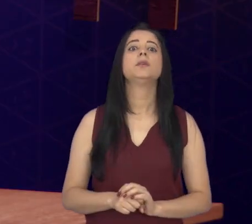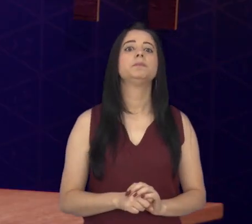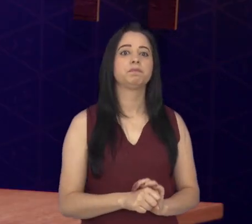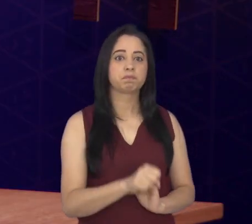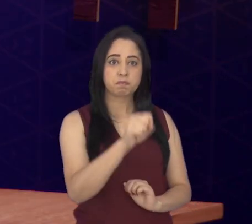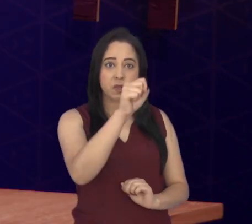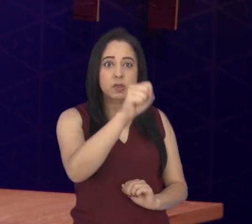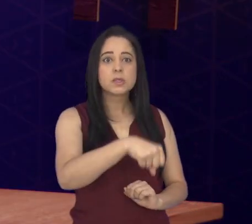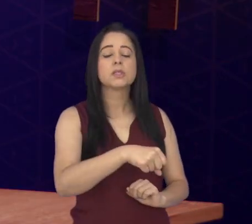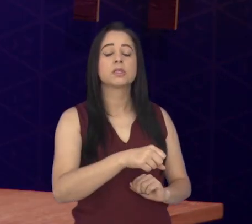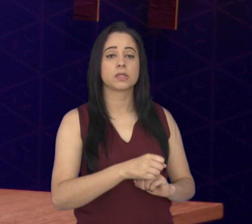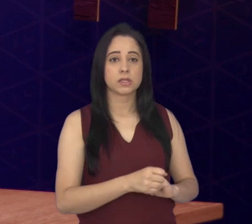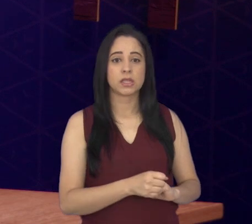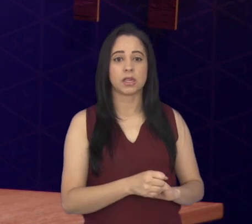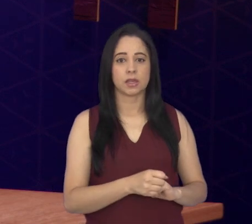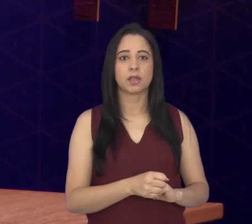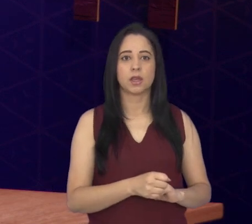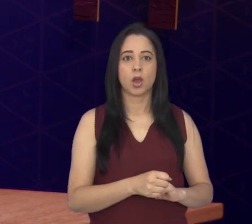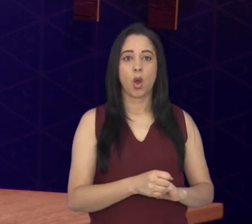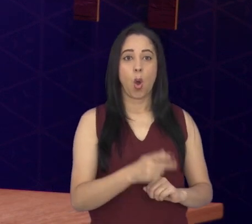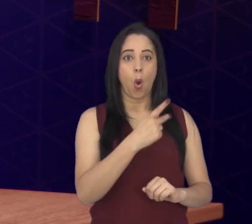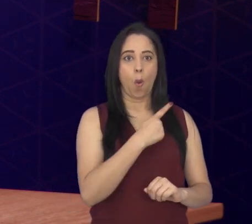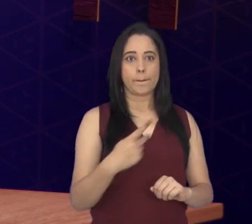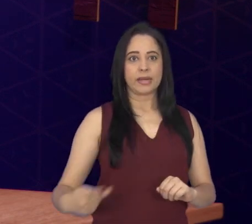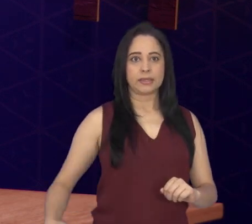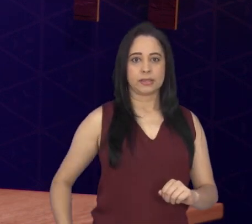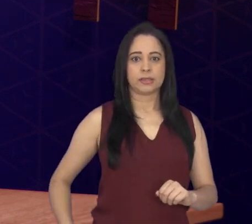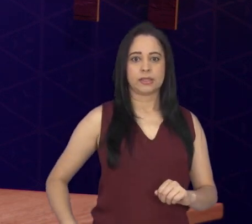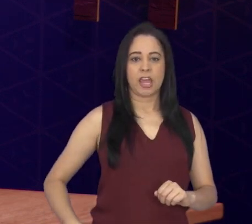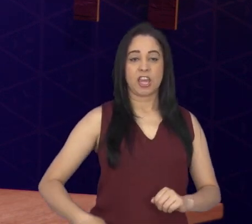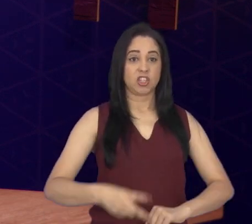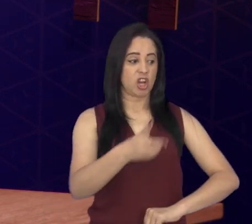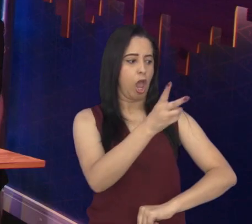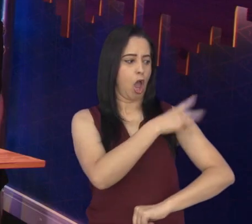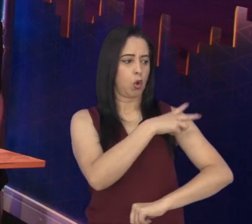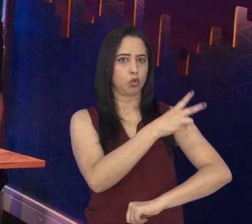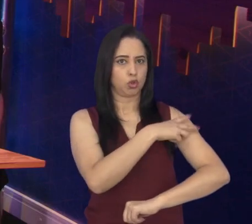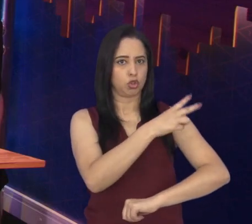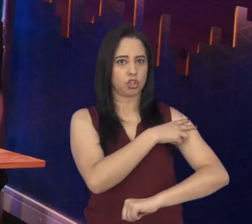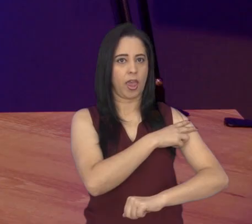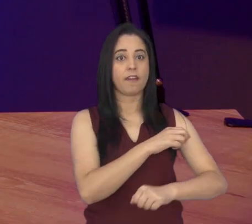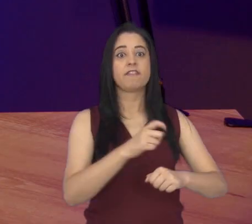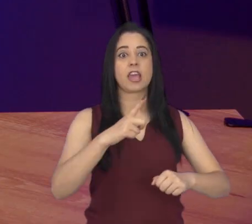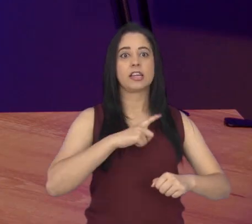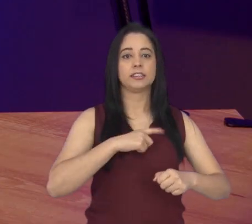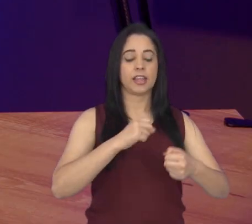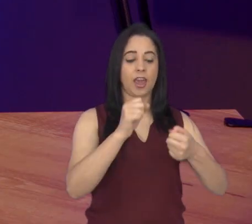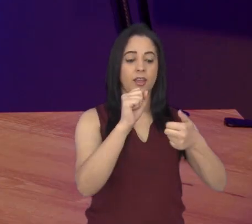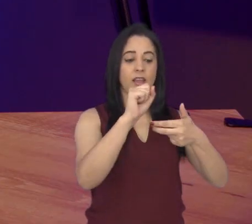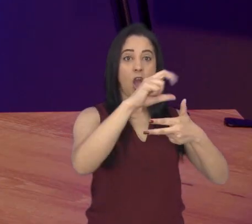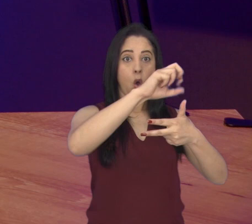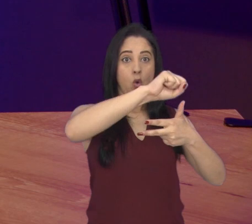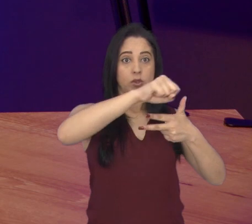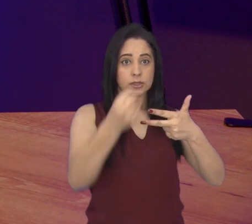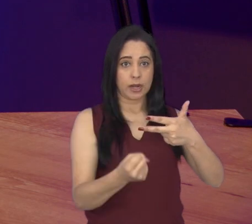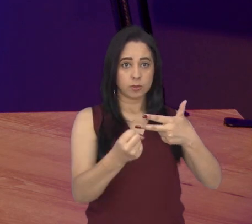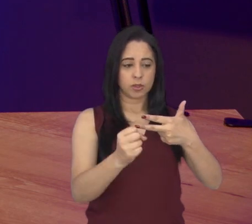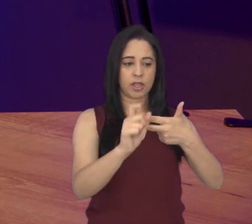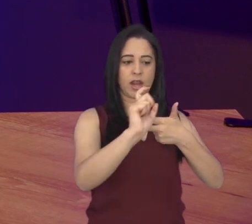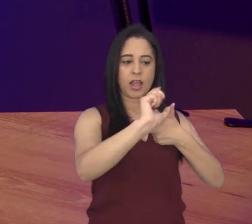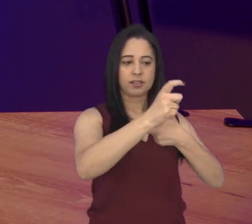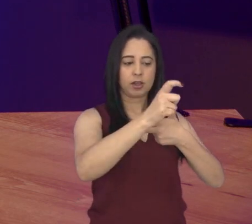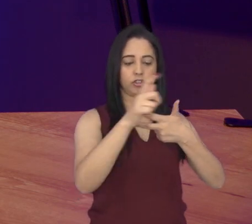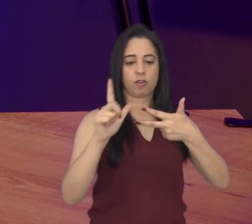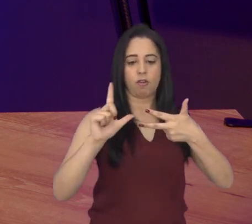Exatamente. Lembrando que ele, né, é o principal chefe, né, do executivo. A gente tem nas cidades, né, o poder executivo, que são representados